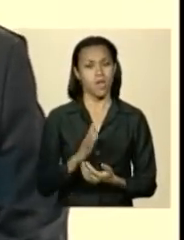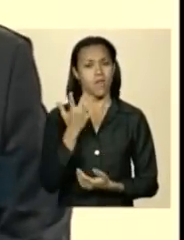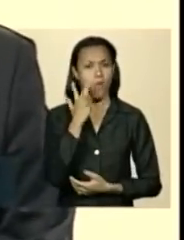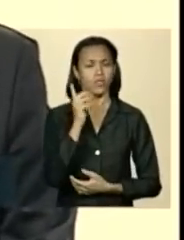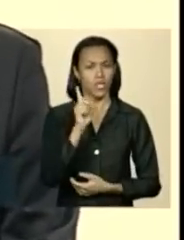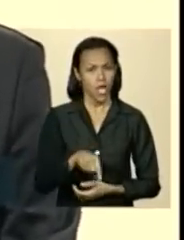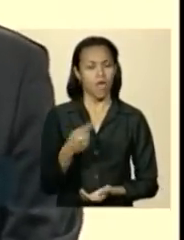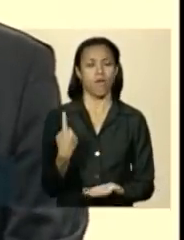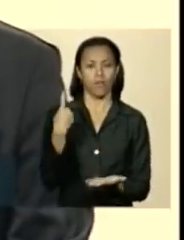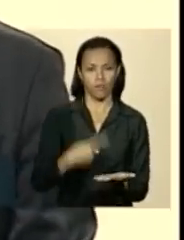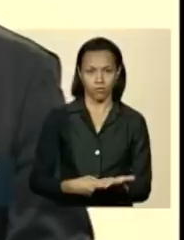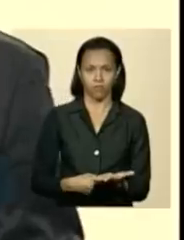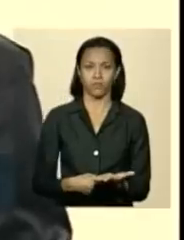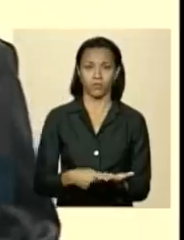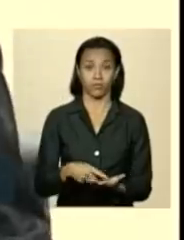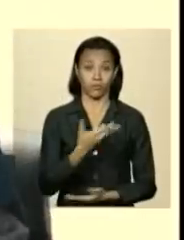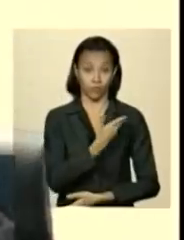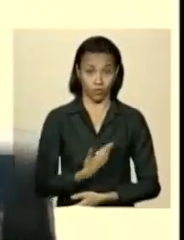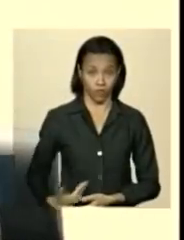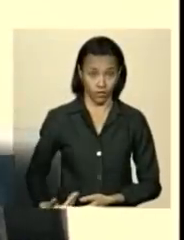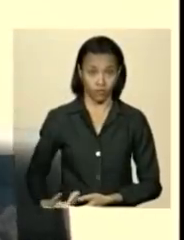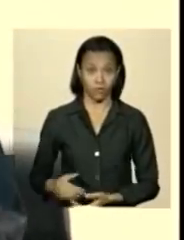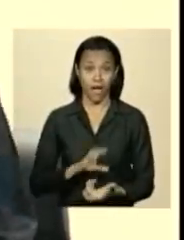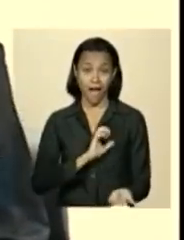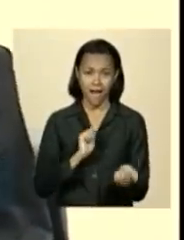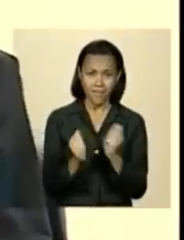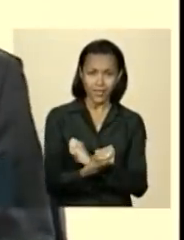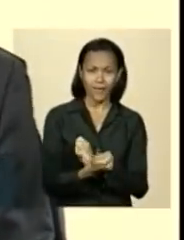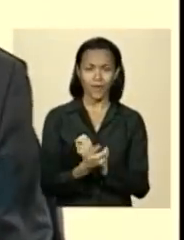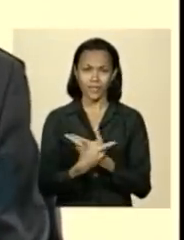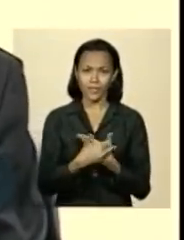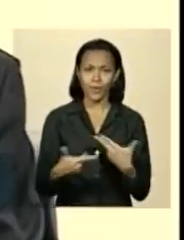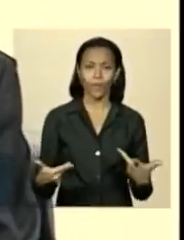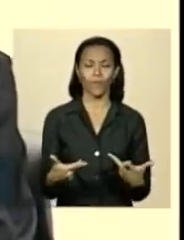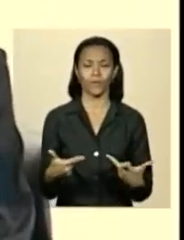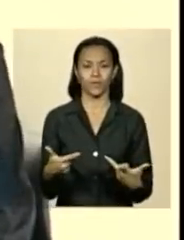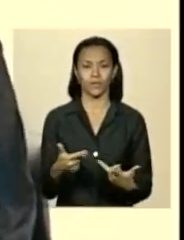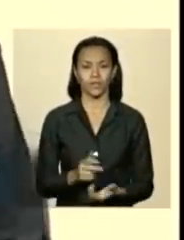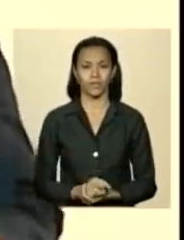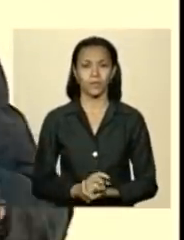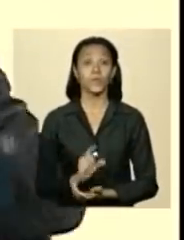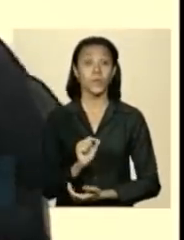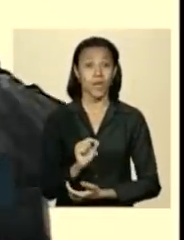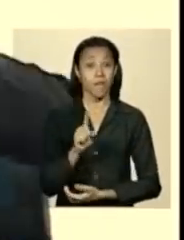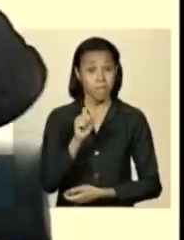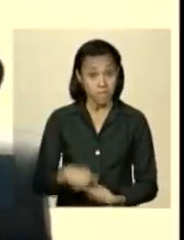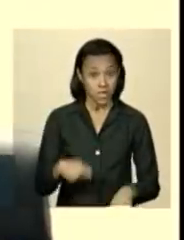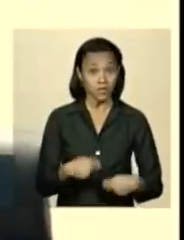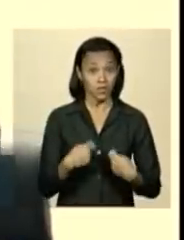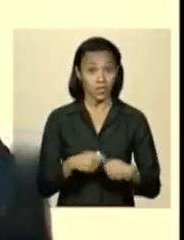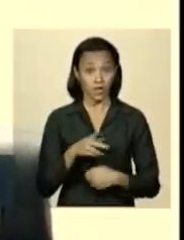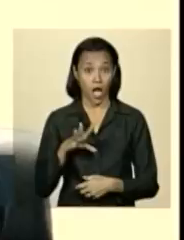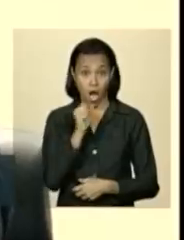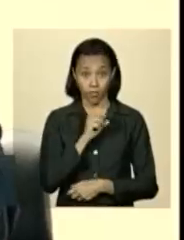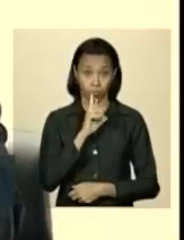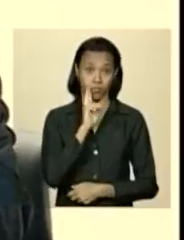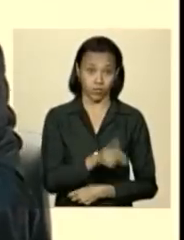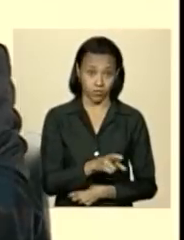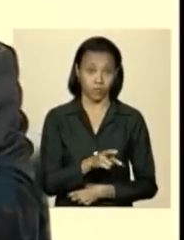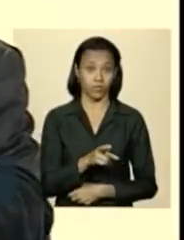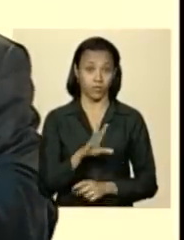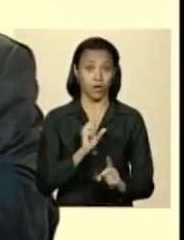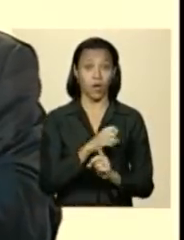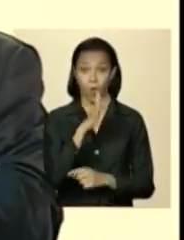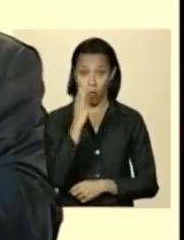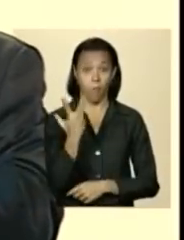do governo adequar essas duas dimensões aquilo que é necessário atender ao conjunto da população